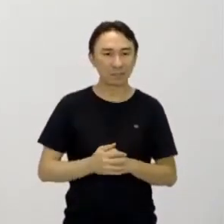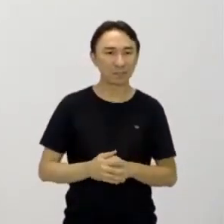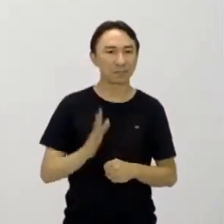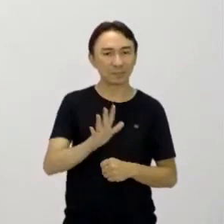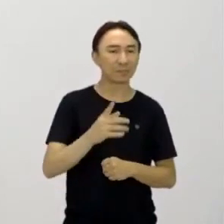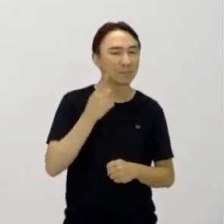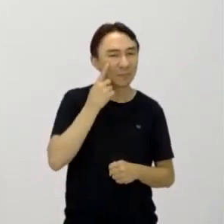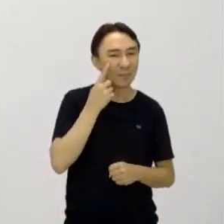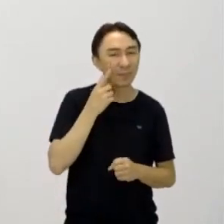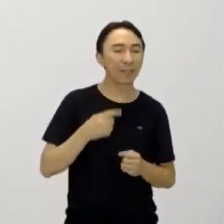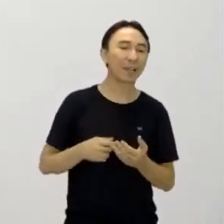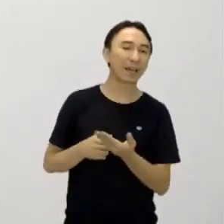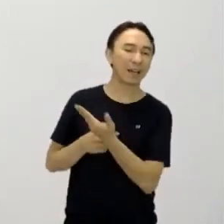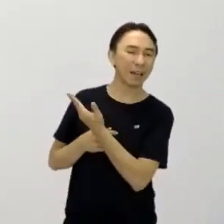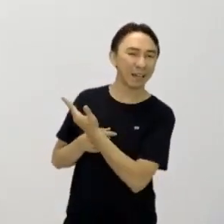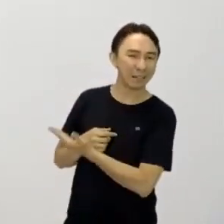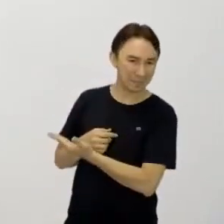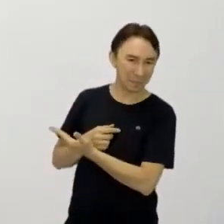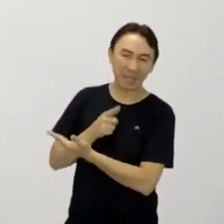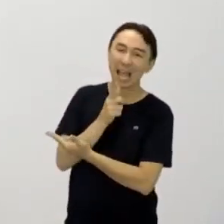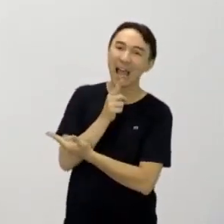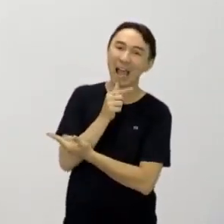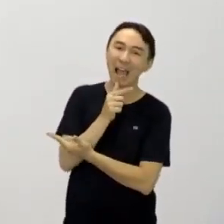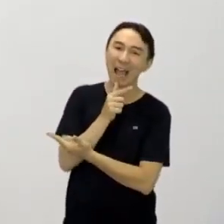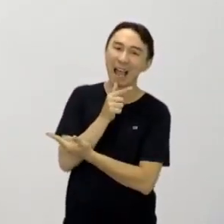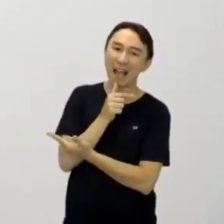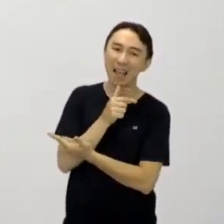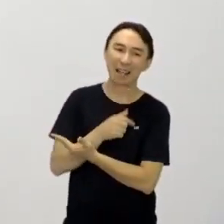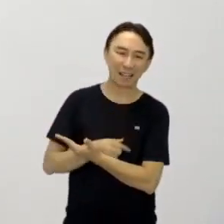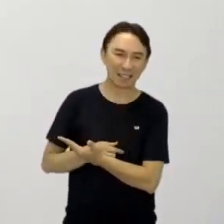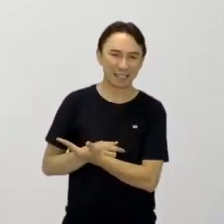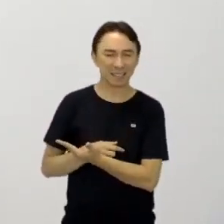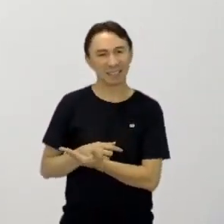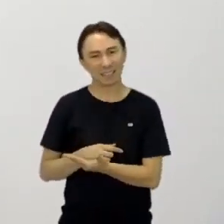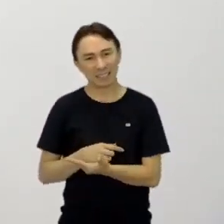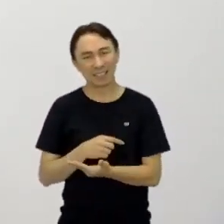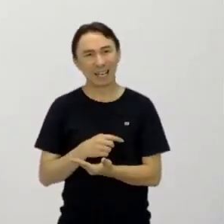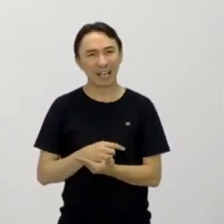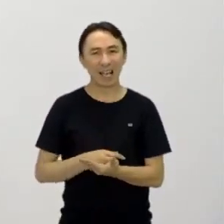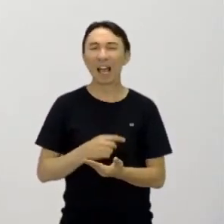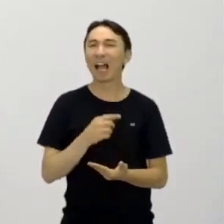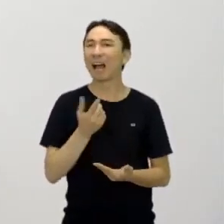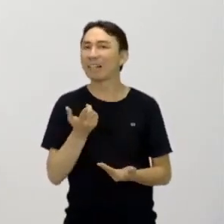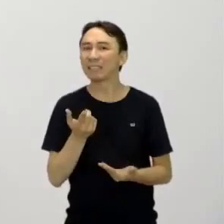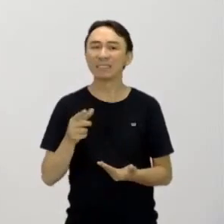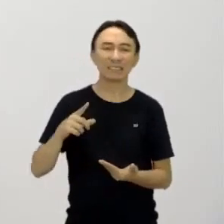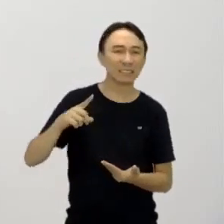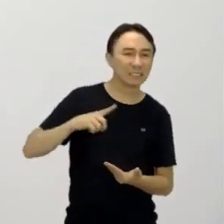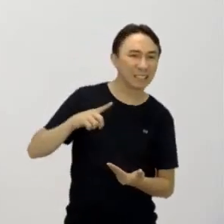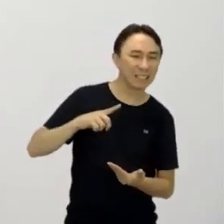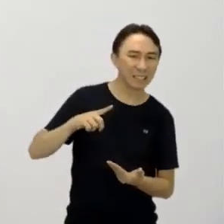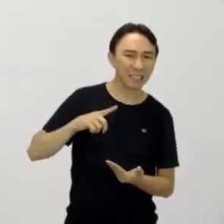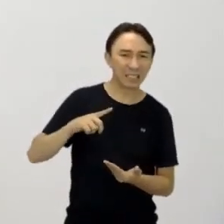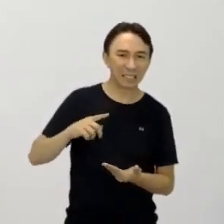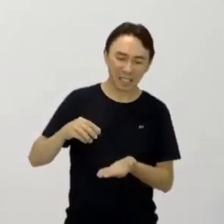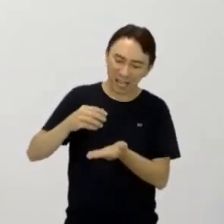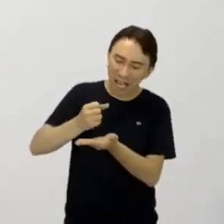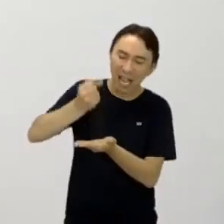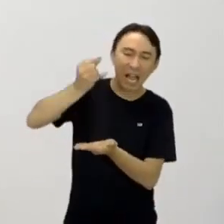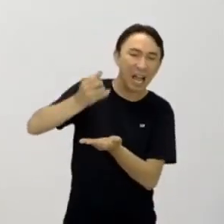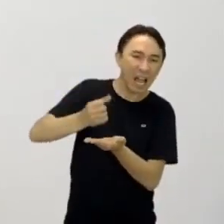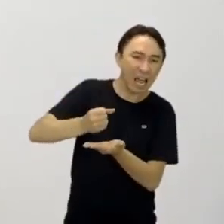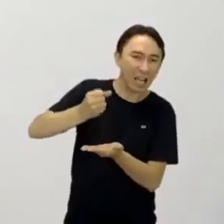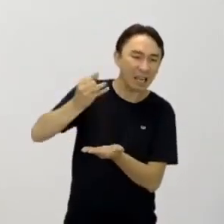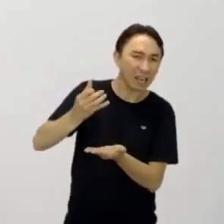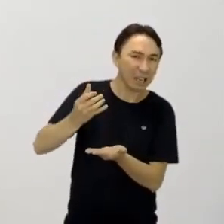será que tem alguma coisa parecida com a areia, com cristais, minerais dissolvidos?